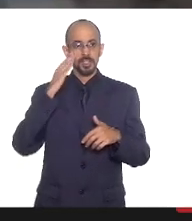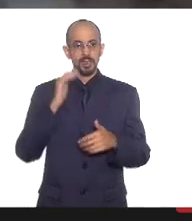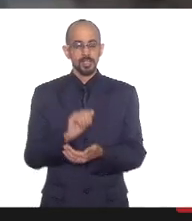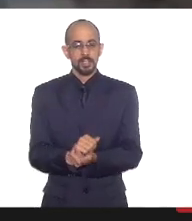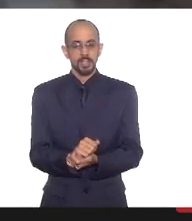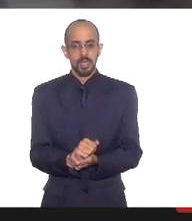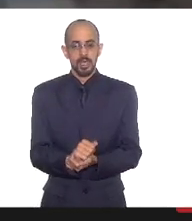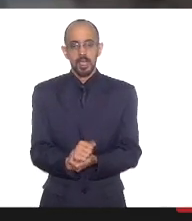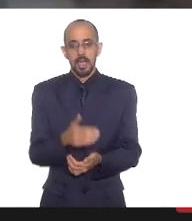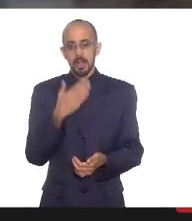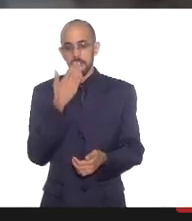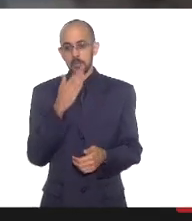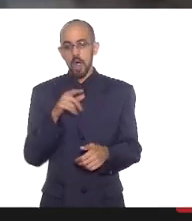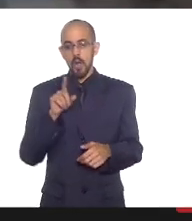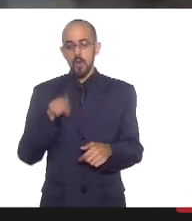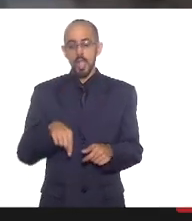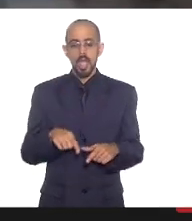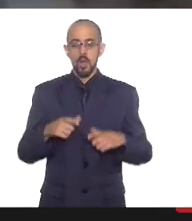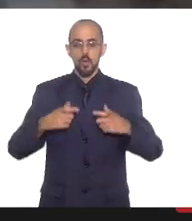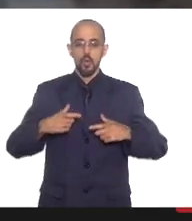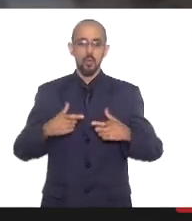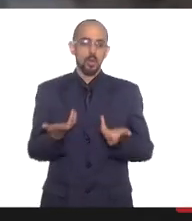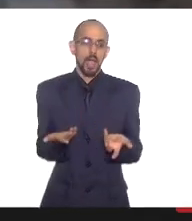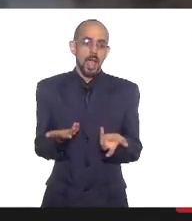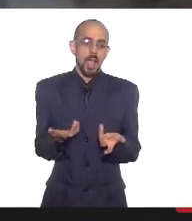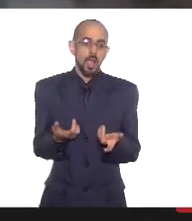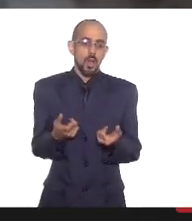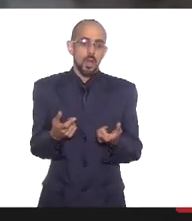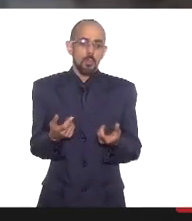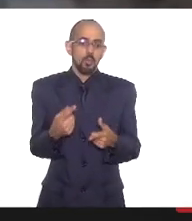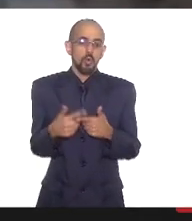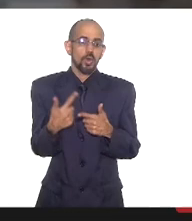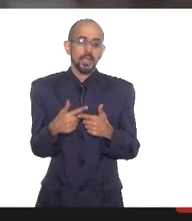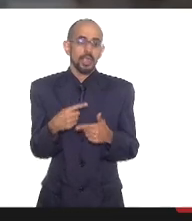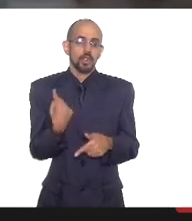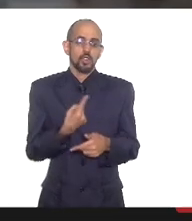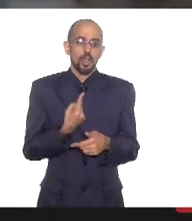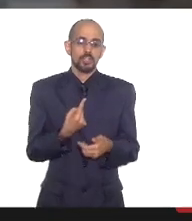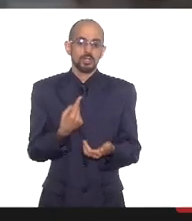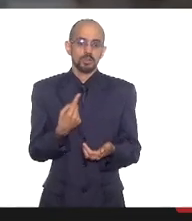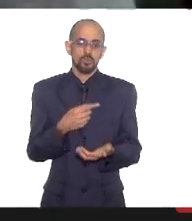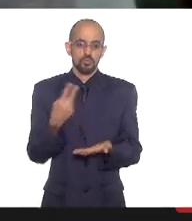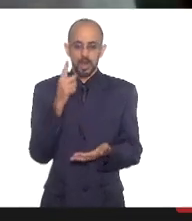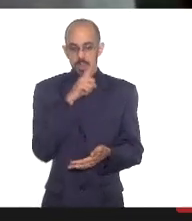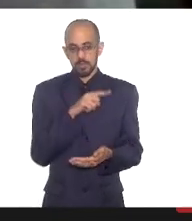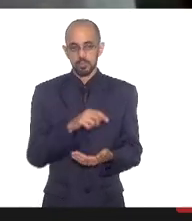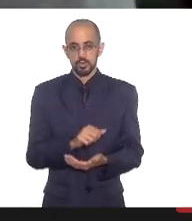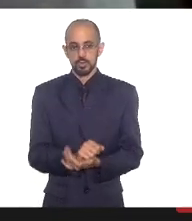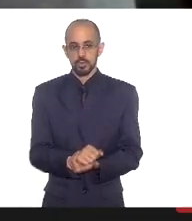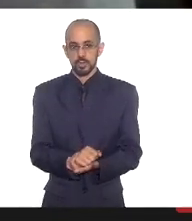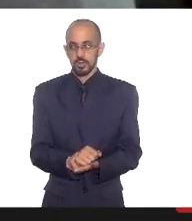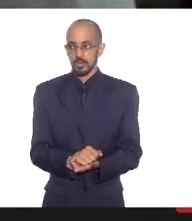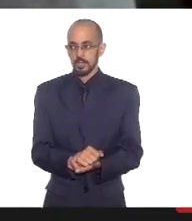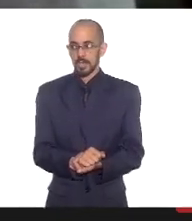em que nós erramos até pra gente poder fazer as correções